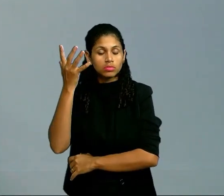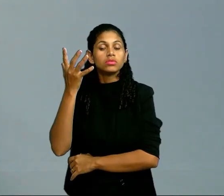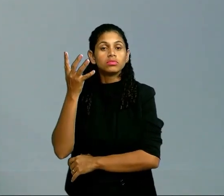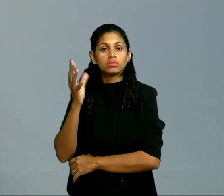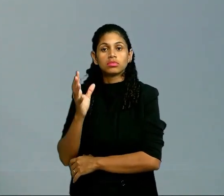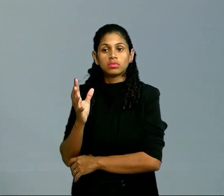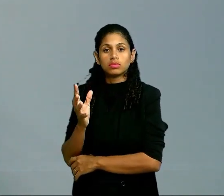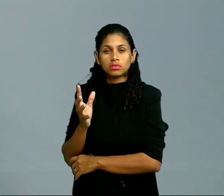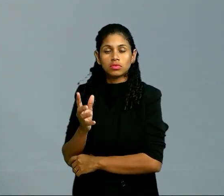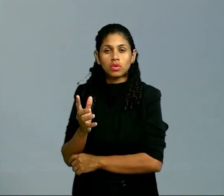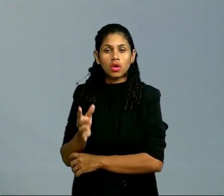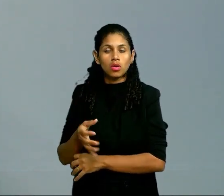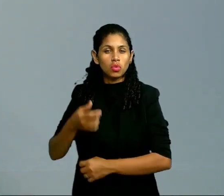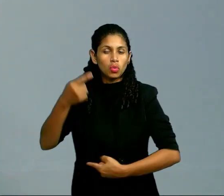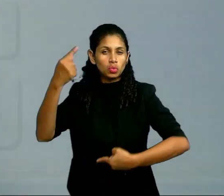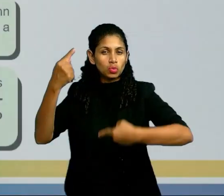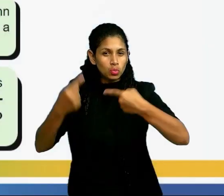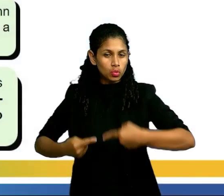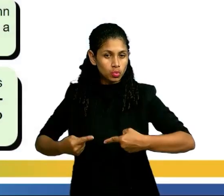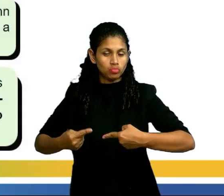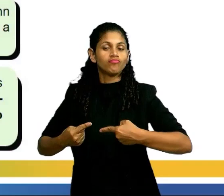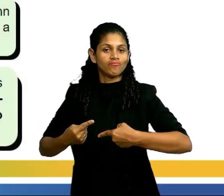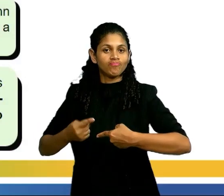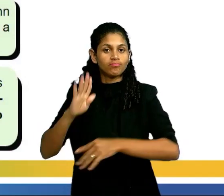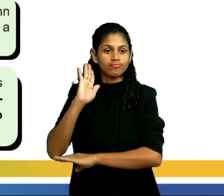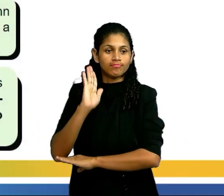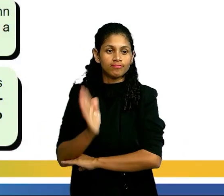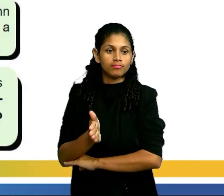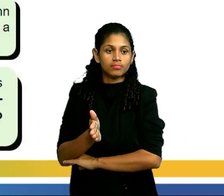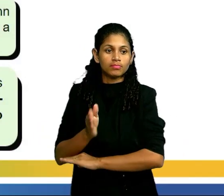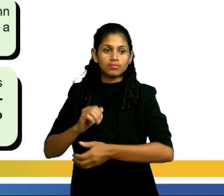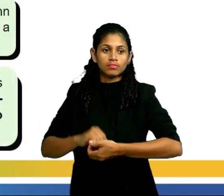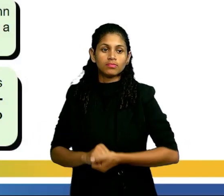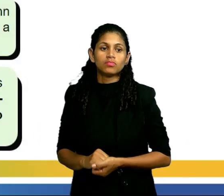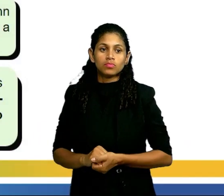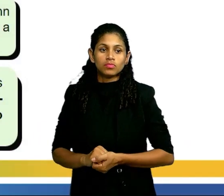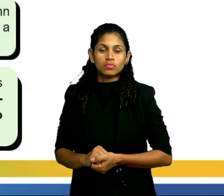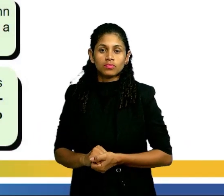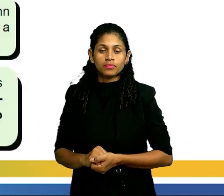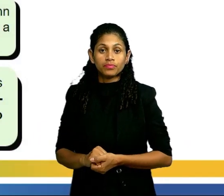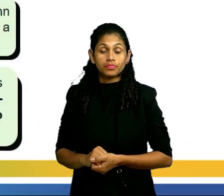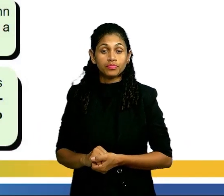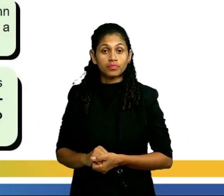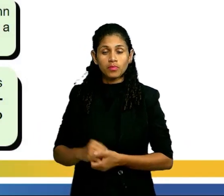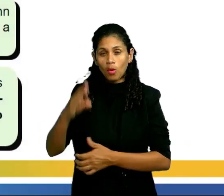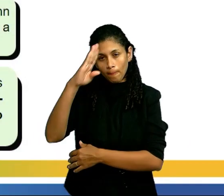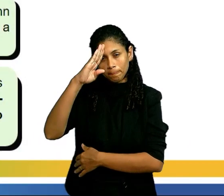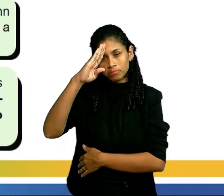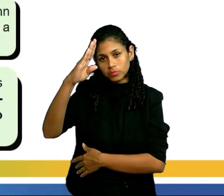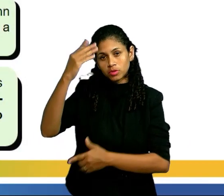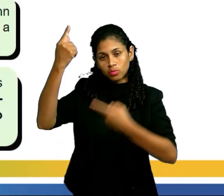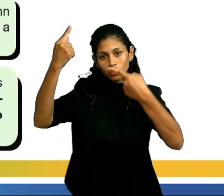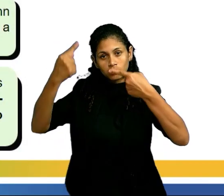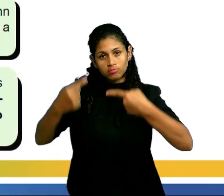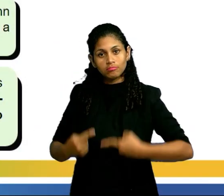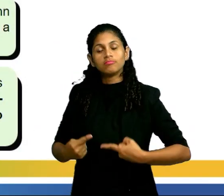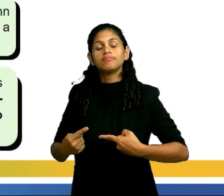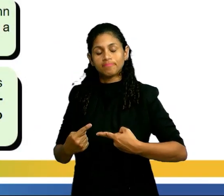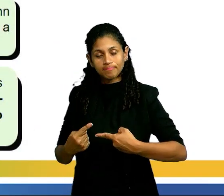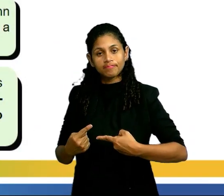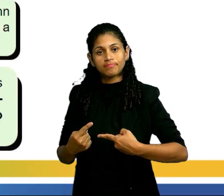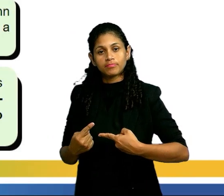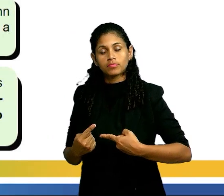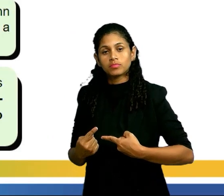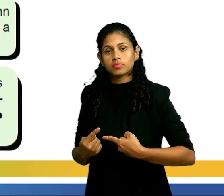e o que eles têm a ver aí com a Guerra Fria. Um dos principais conflitos ou das situações,